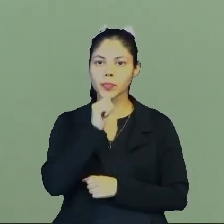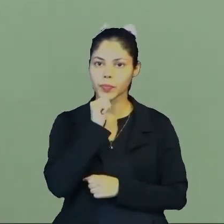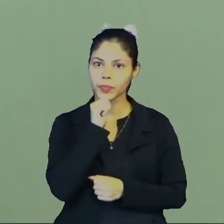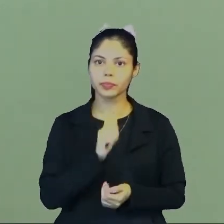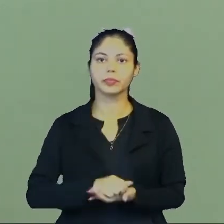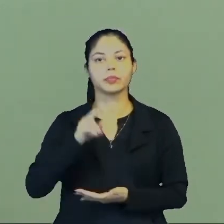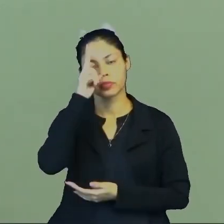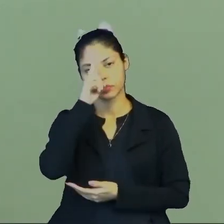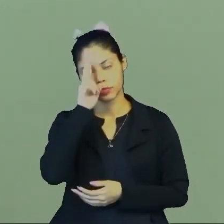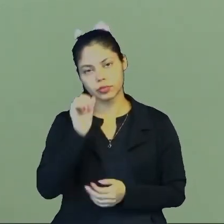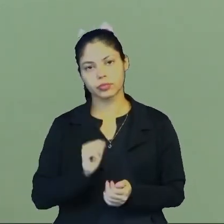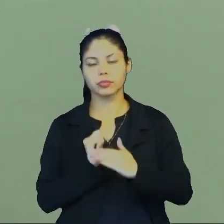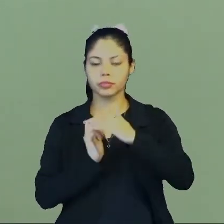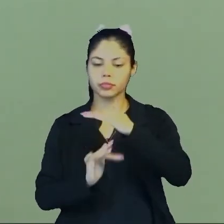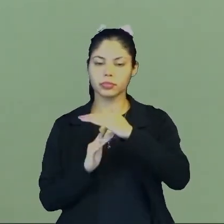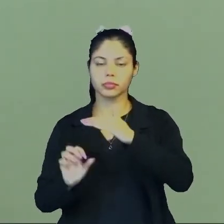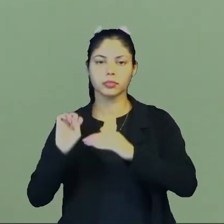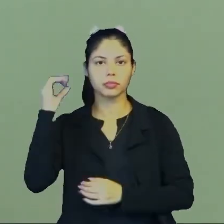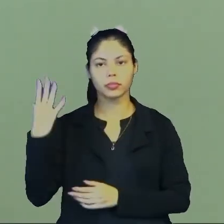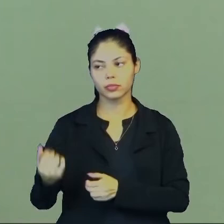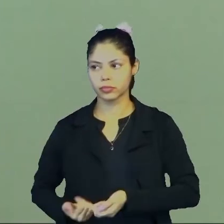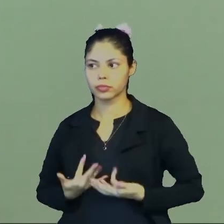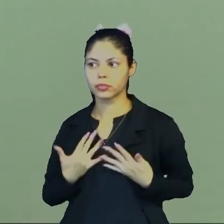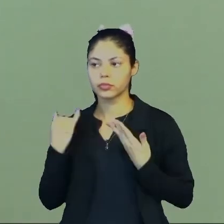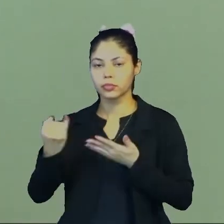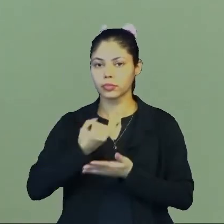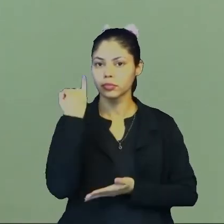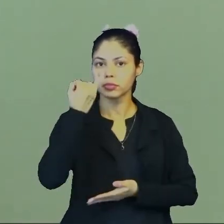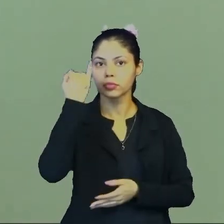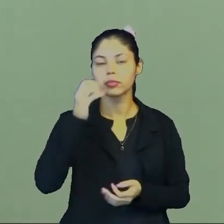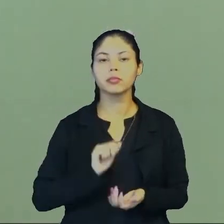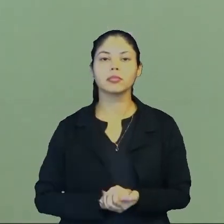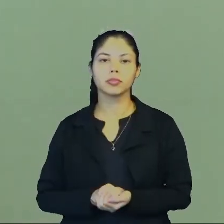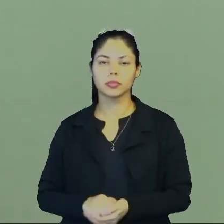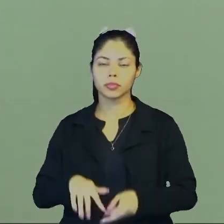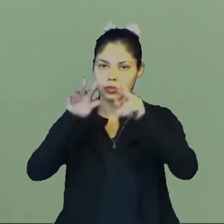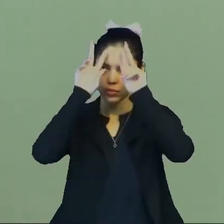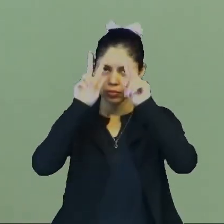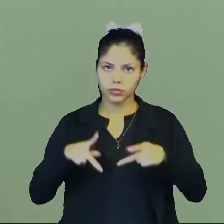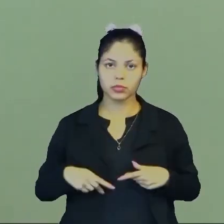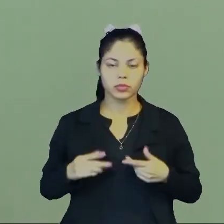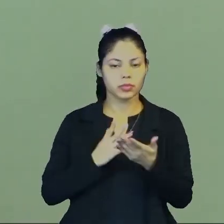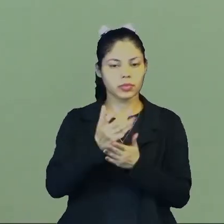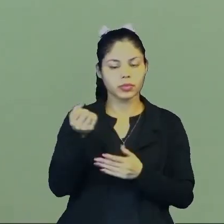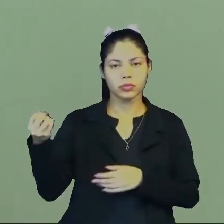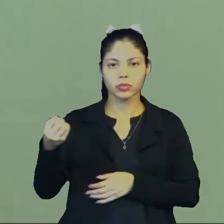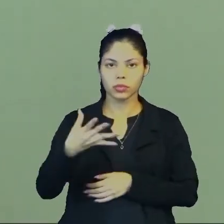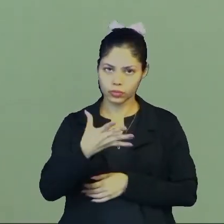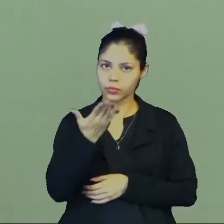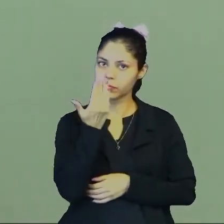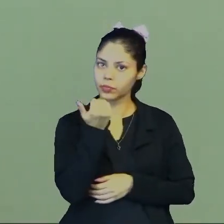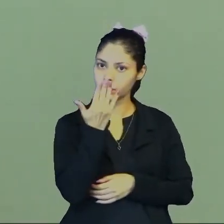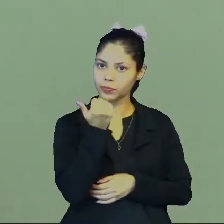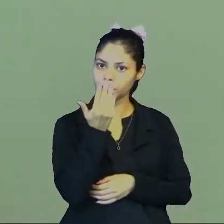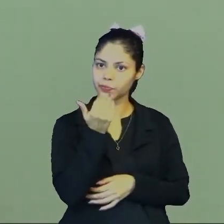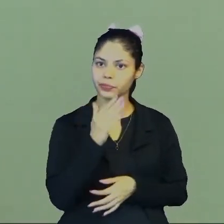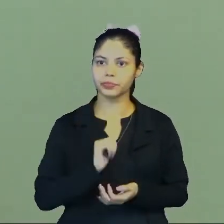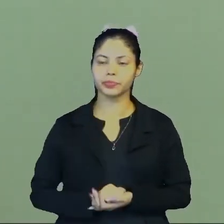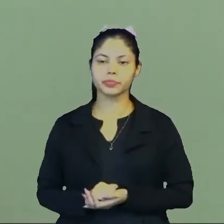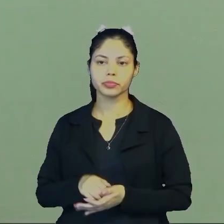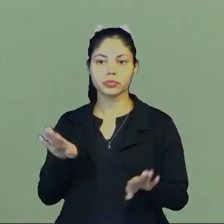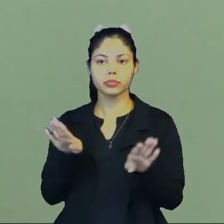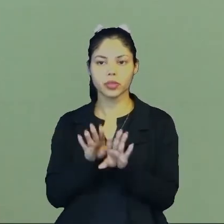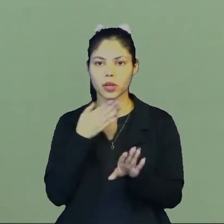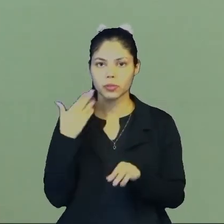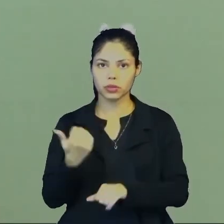lembrar que as migrações ocorrem motivadas principalmente pela necessidade humana de buscar novas fontes de alimento e também